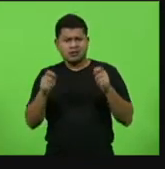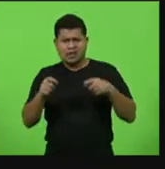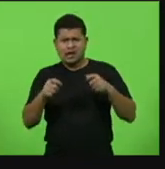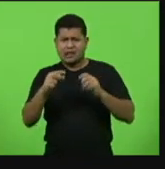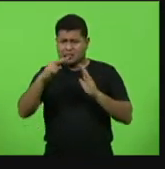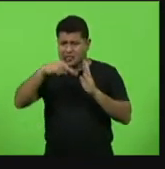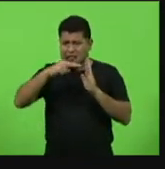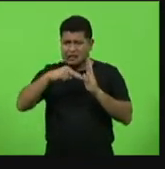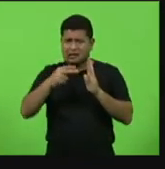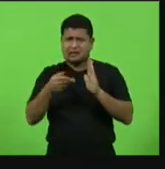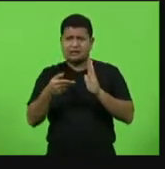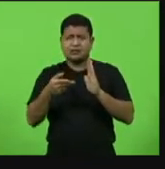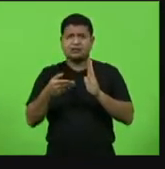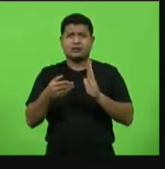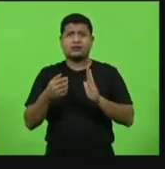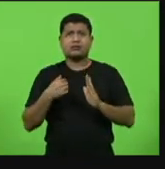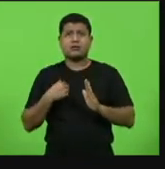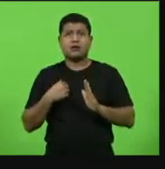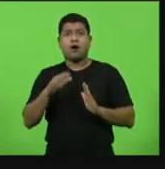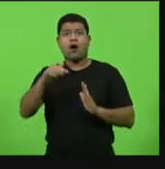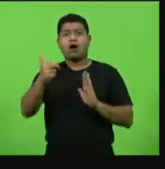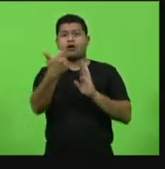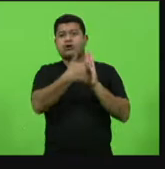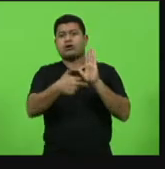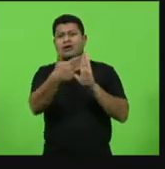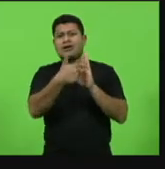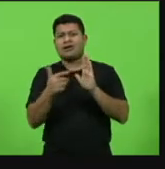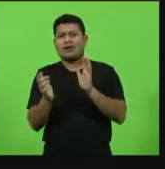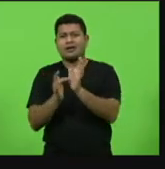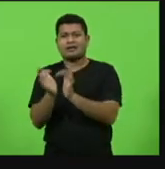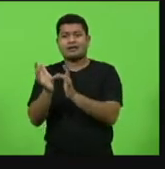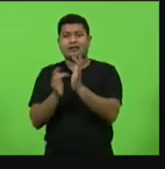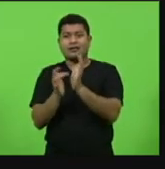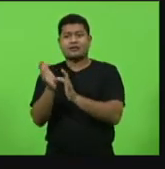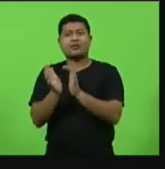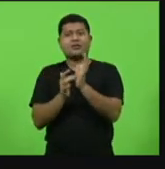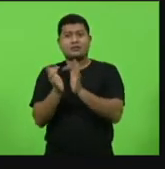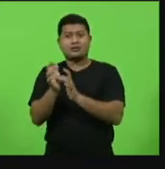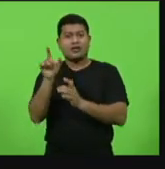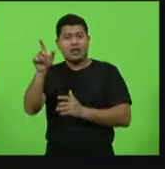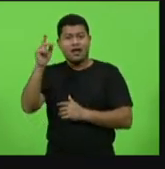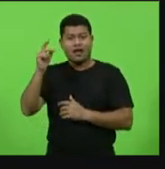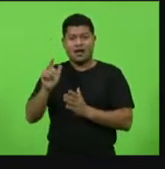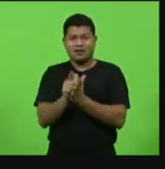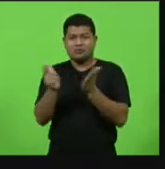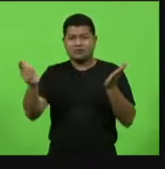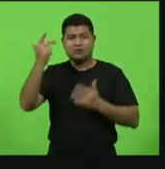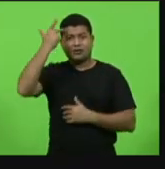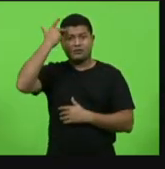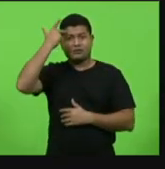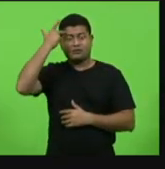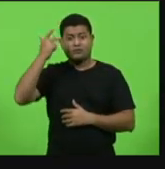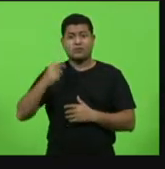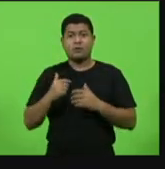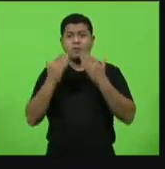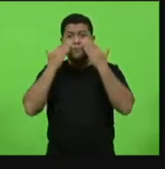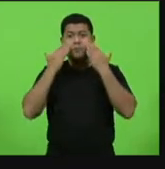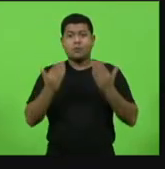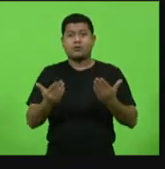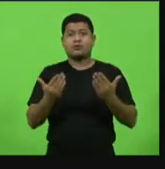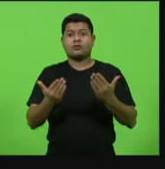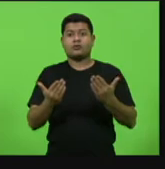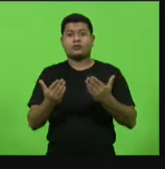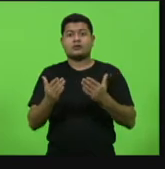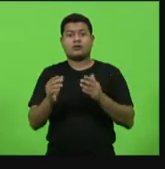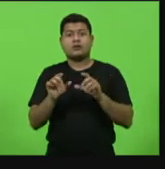Eu vou ler. Caricatura de Jesus na Folha de São Paulo de ontem, ilustrando o texto de